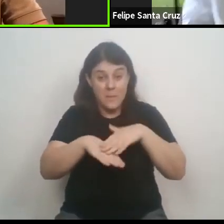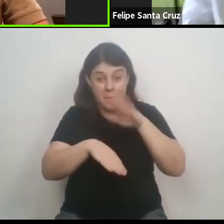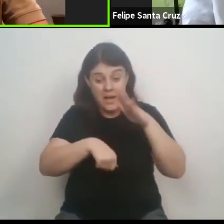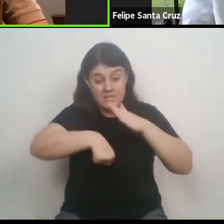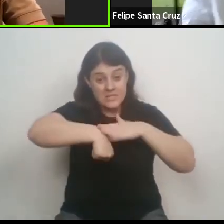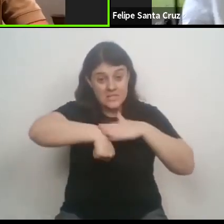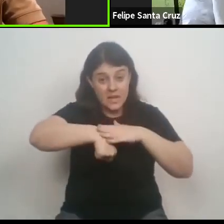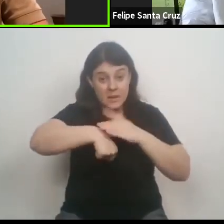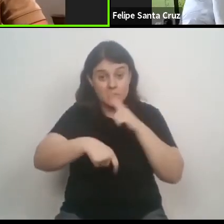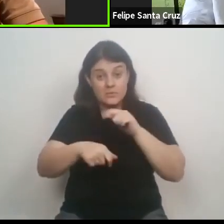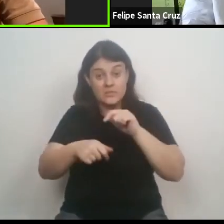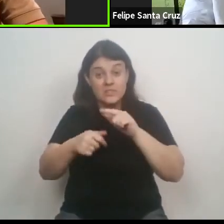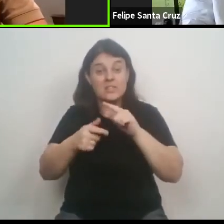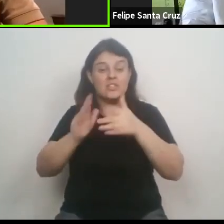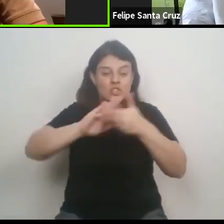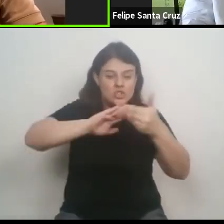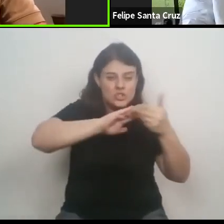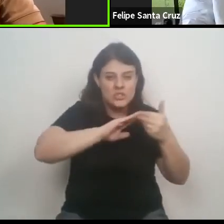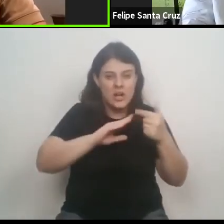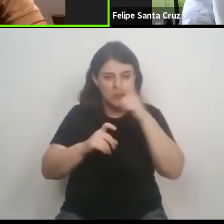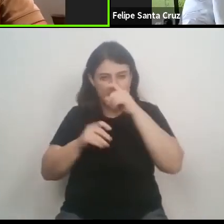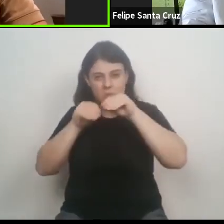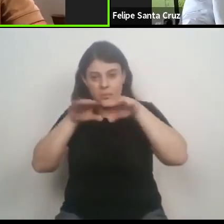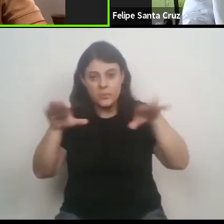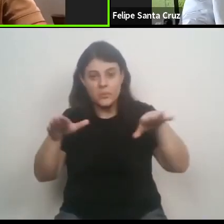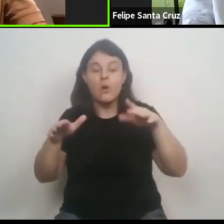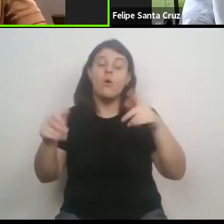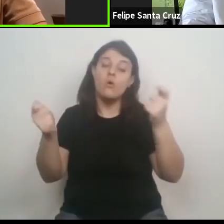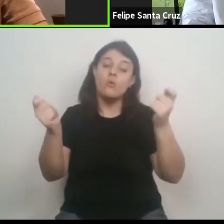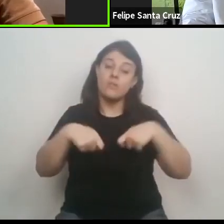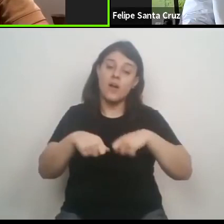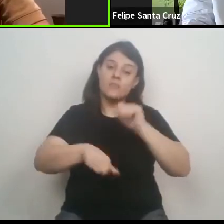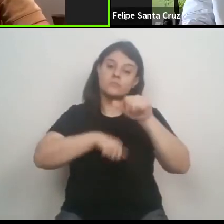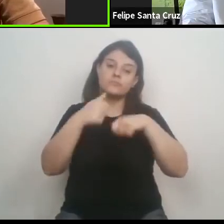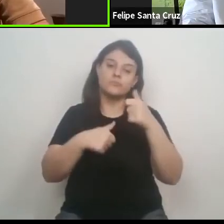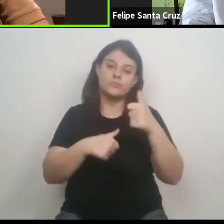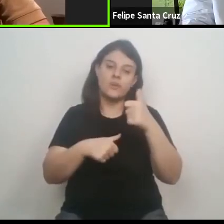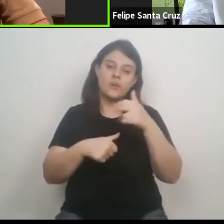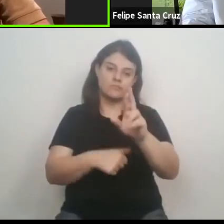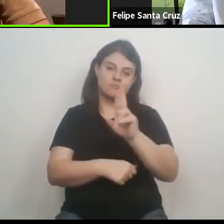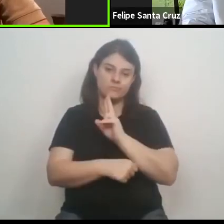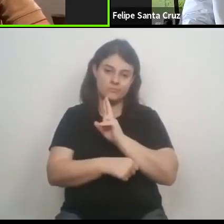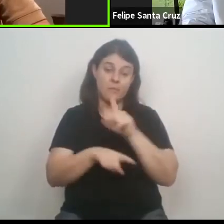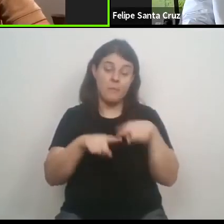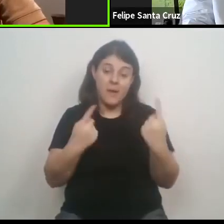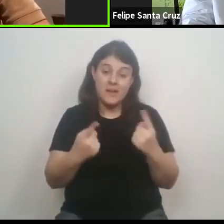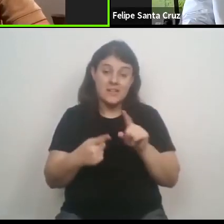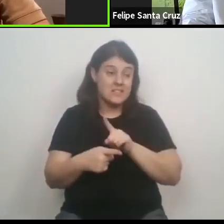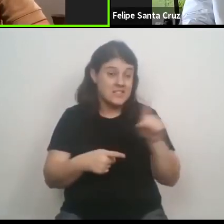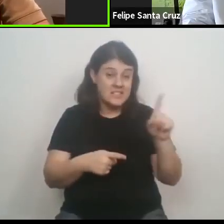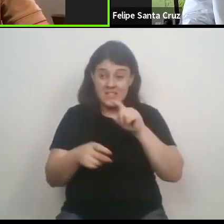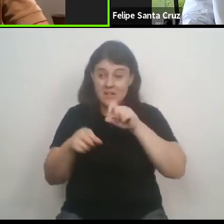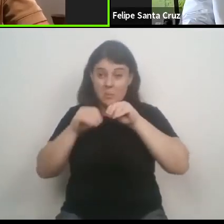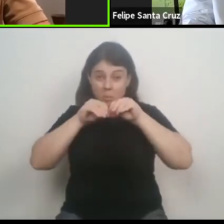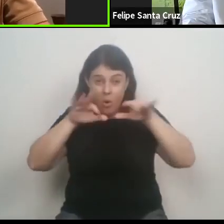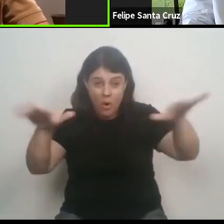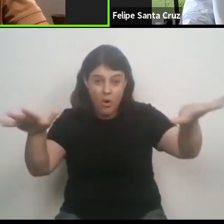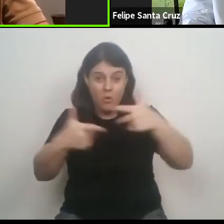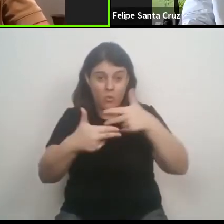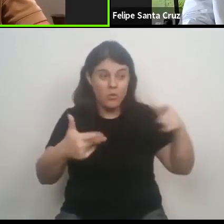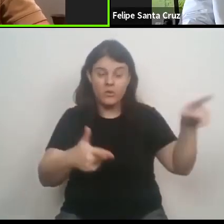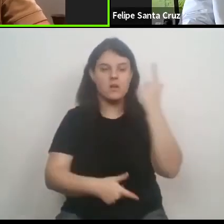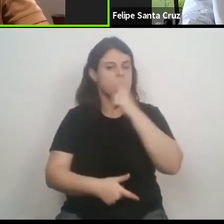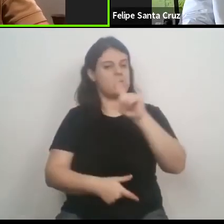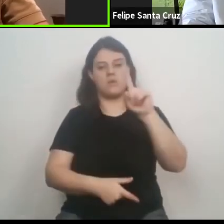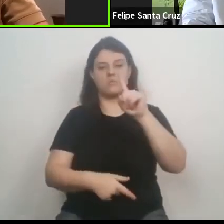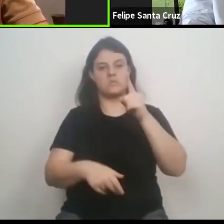de fake news, talvez o resultado fosse outro. Mas, sem aquela máquina, ele não seria o presidente da República. Então, esse pedido